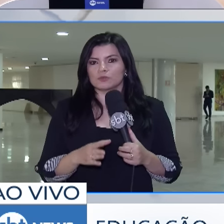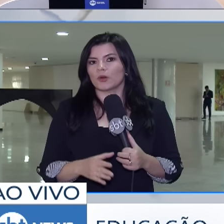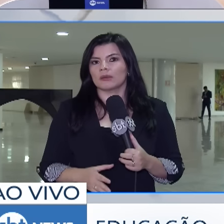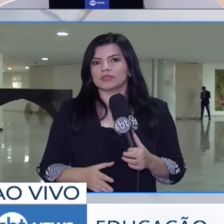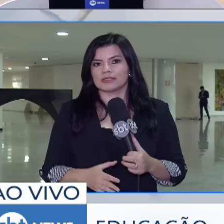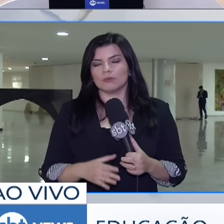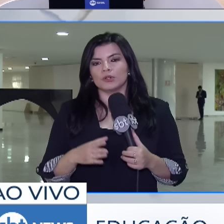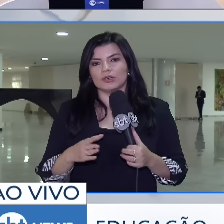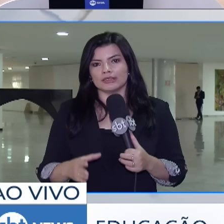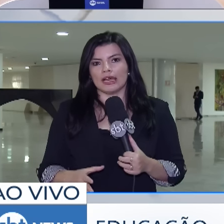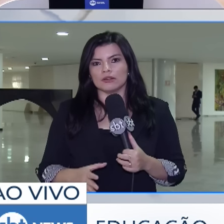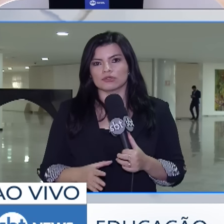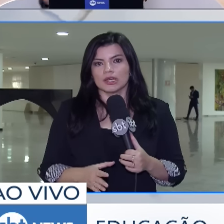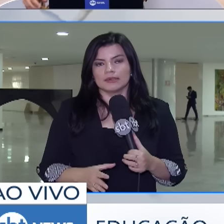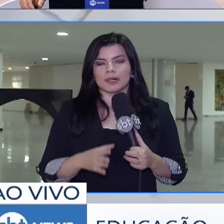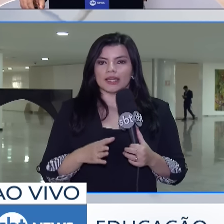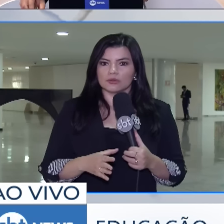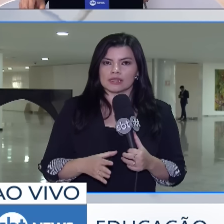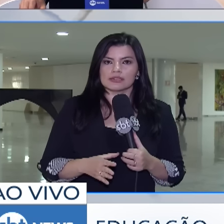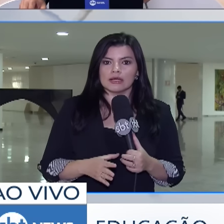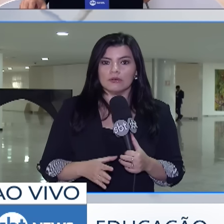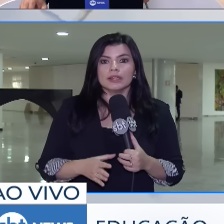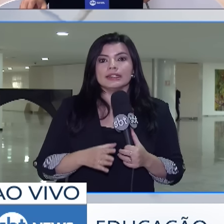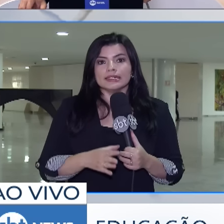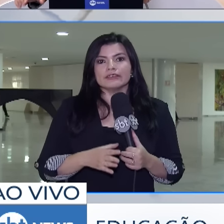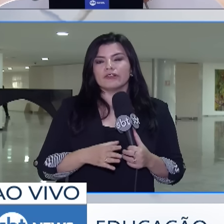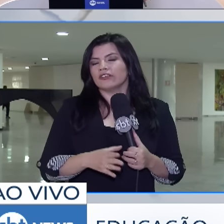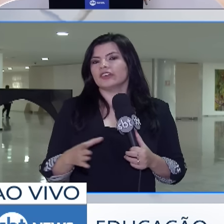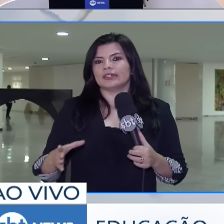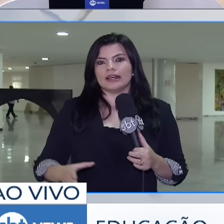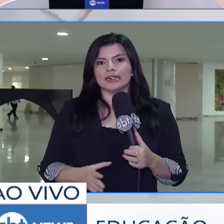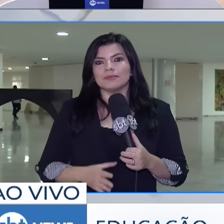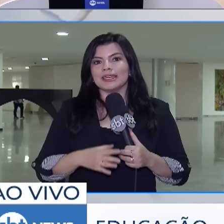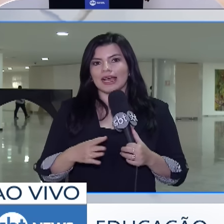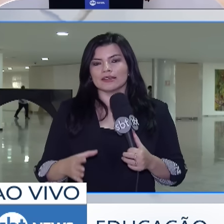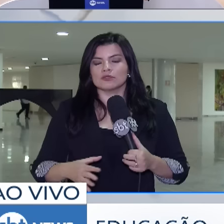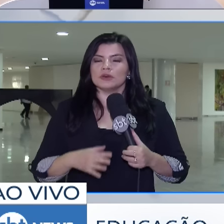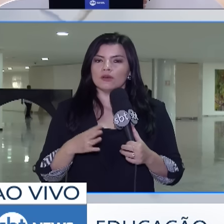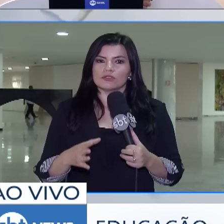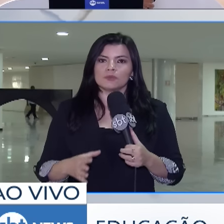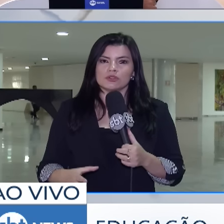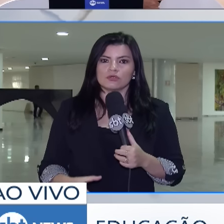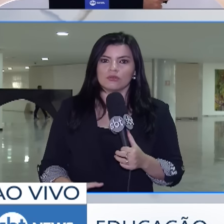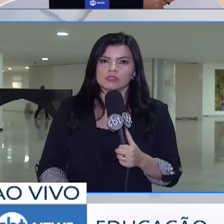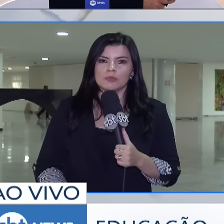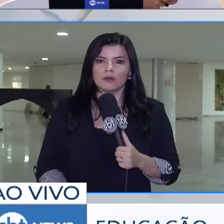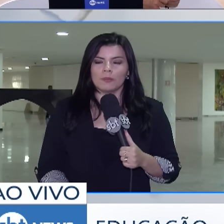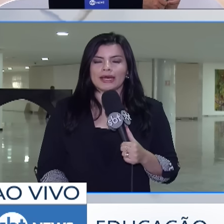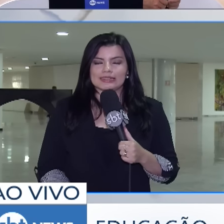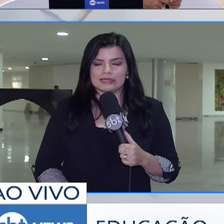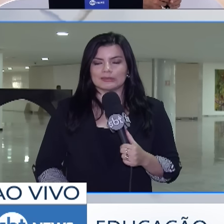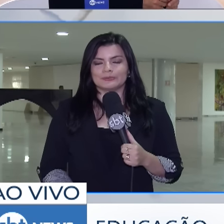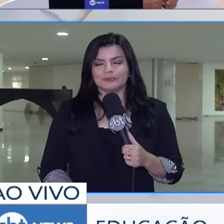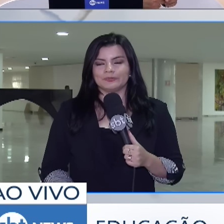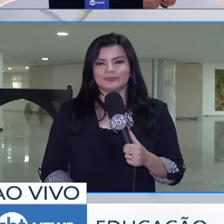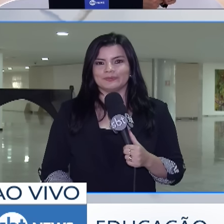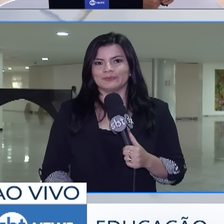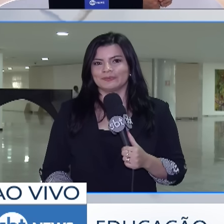aí dos programas que são prioritários para a educação e que vão afetar aí milhares, milhões de pessoas pelo